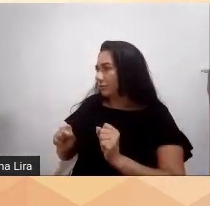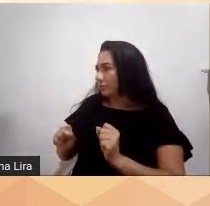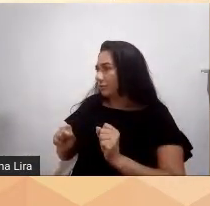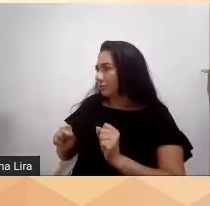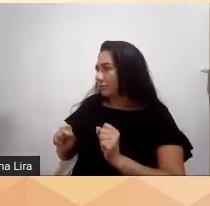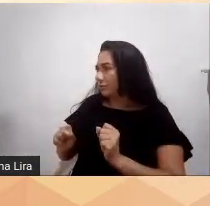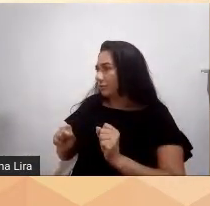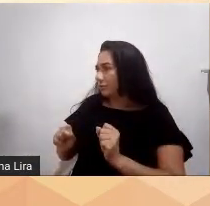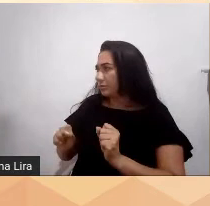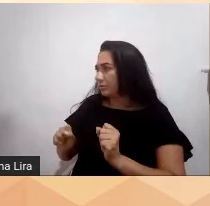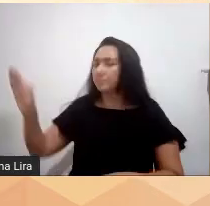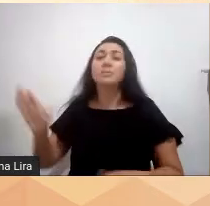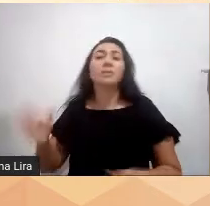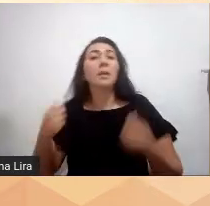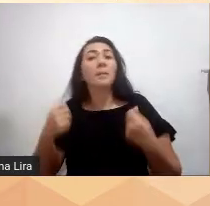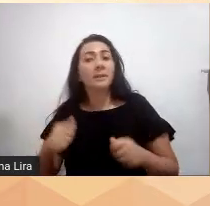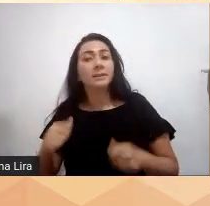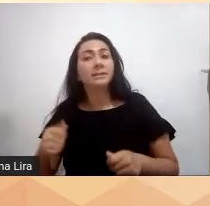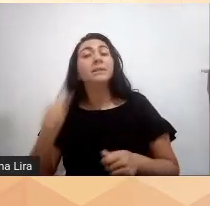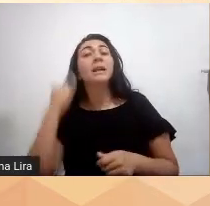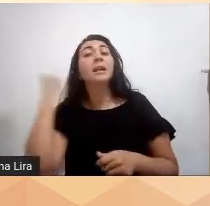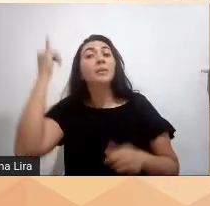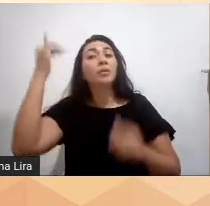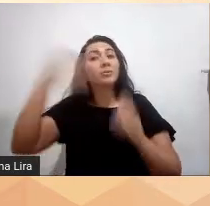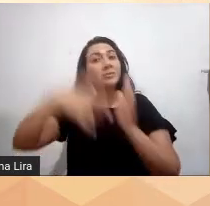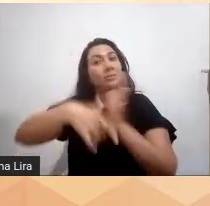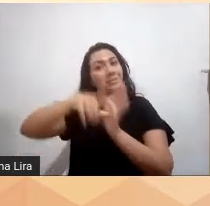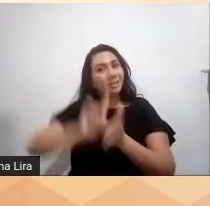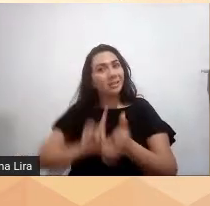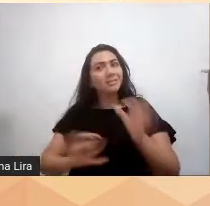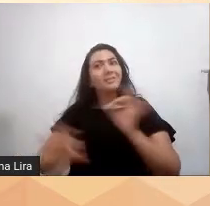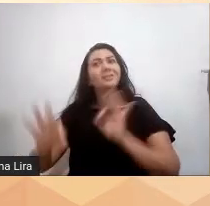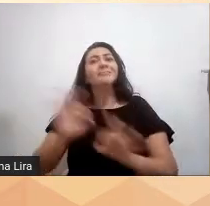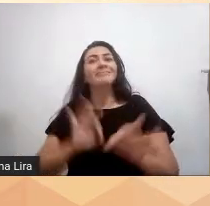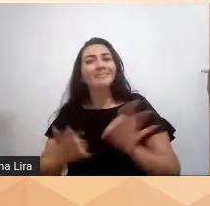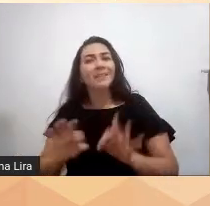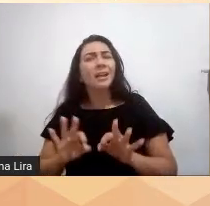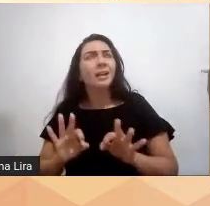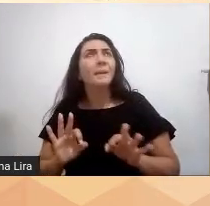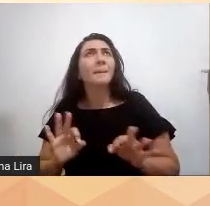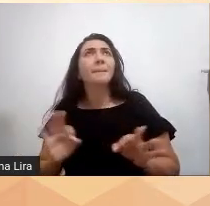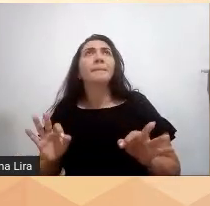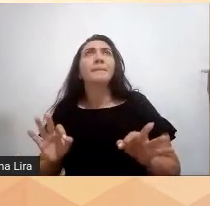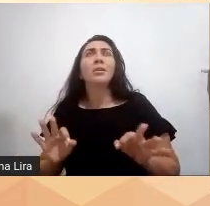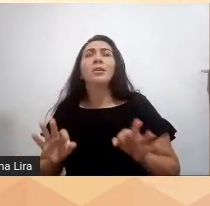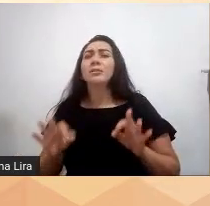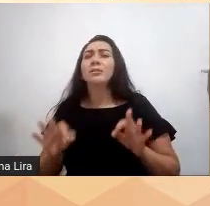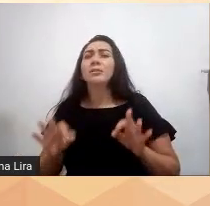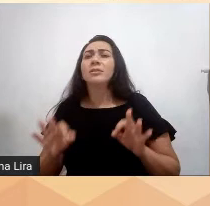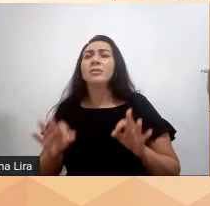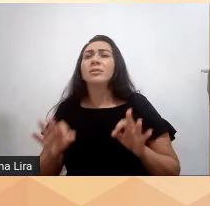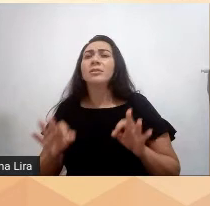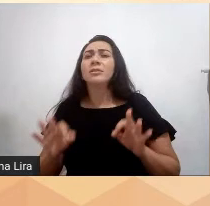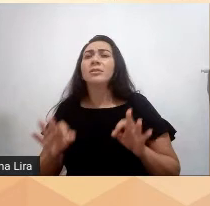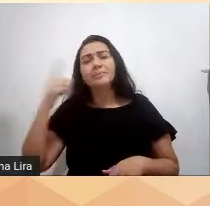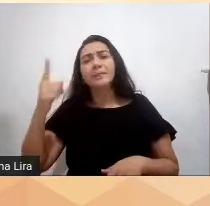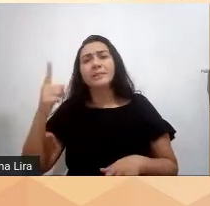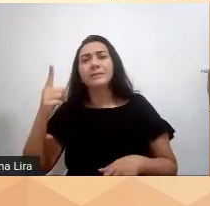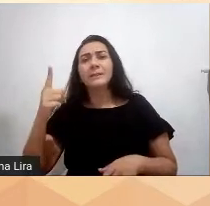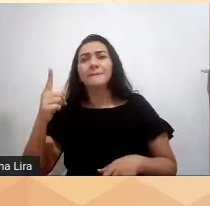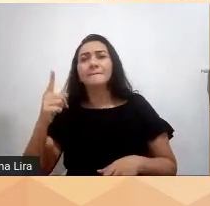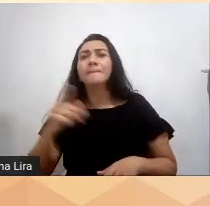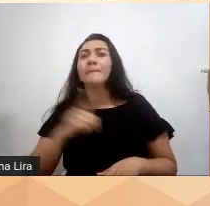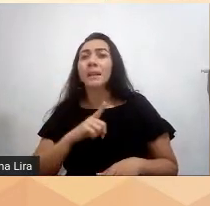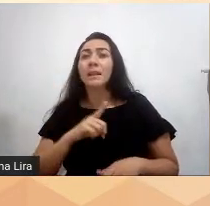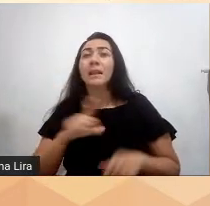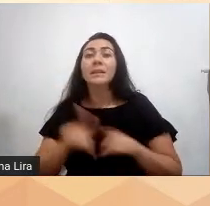disponibilizado para estar para a live de hoje, onde tem o símbolo de Libras, né, dos sinais de Libras. Também